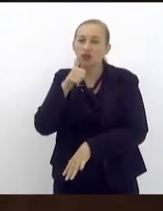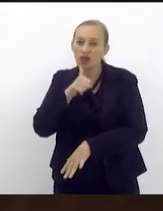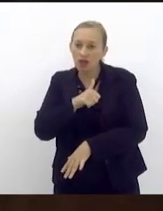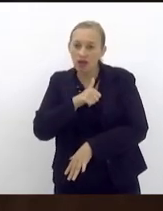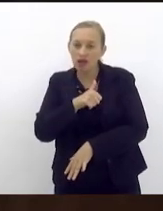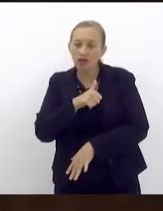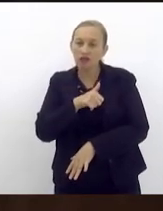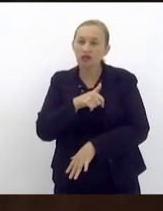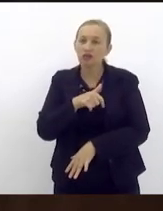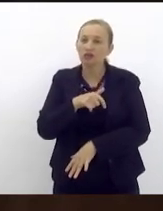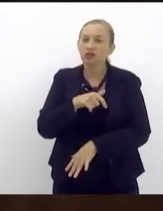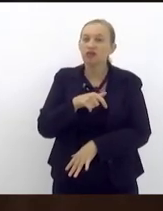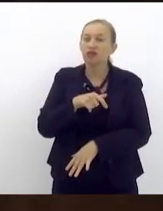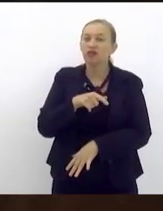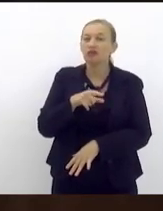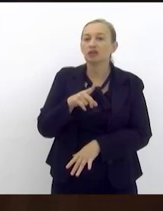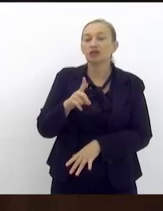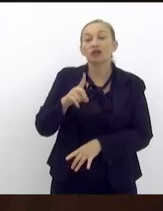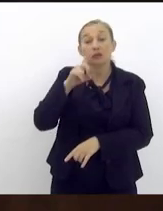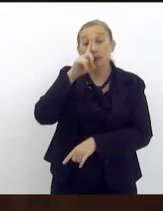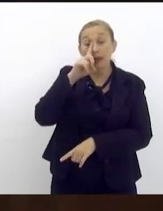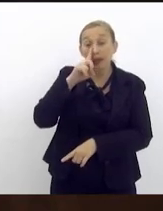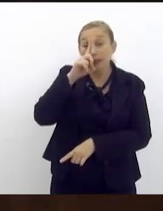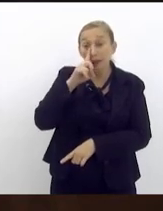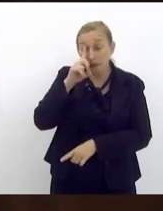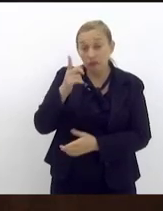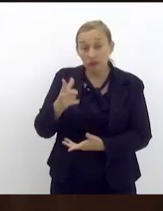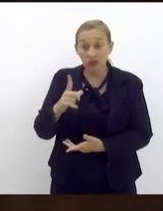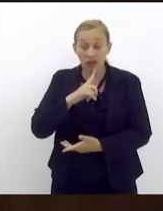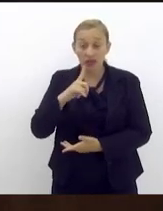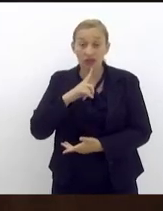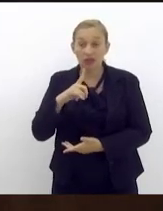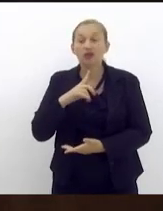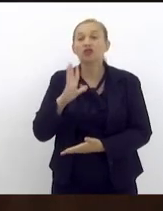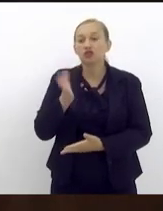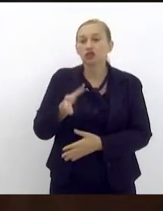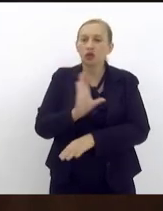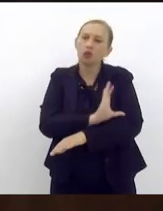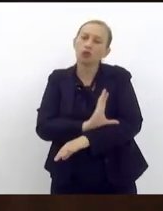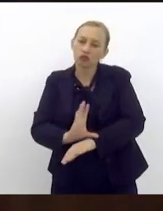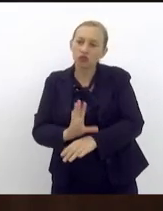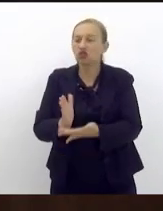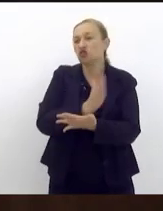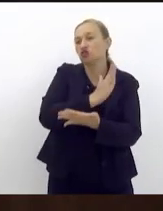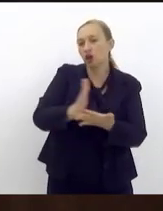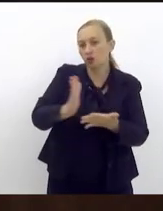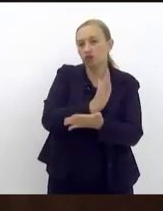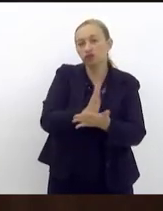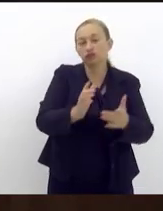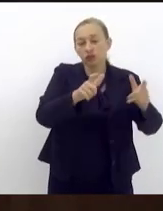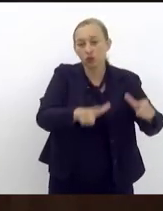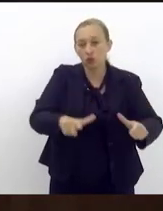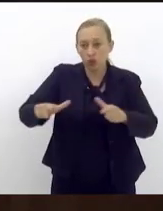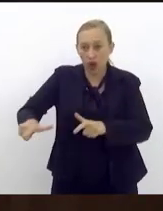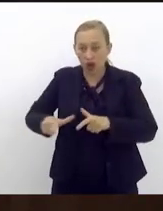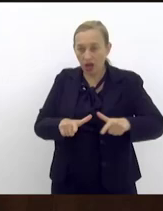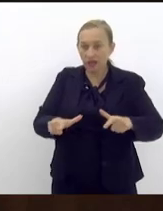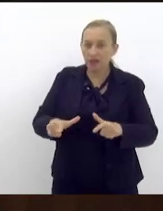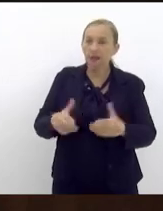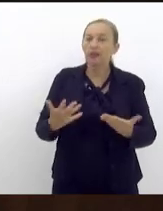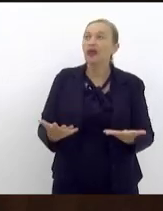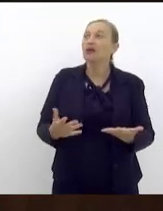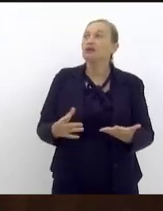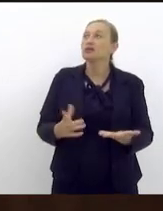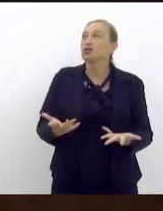situação de que vulnerabilidade esse já tem sido até o comportamento de alguns estabelecimentos de criar